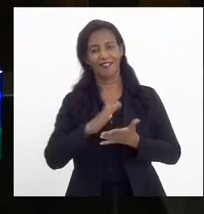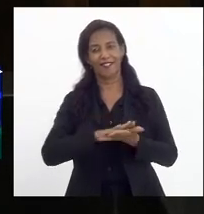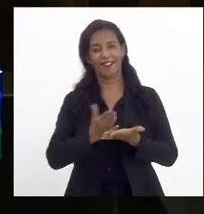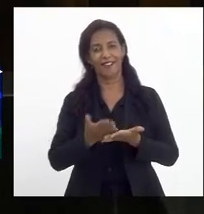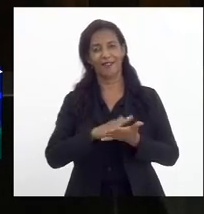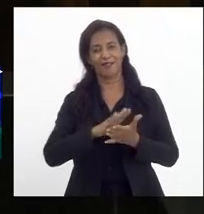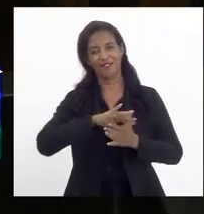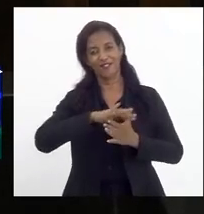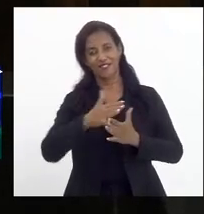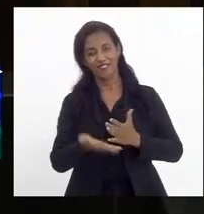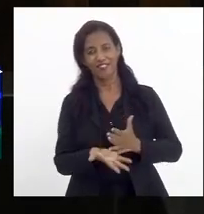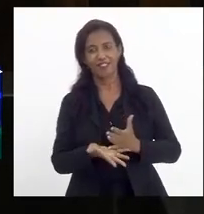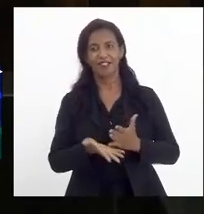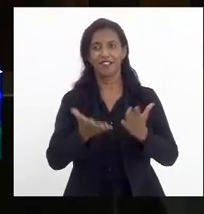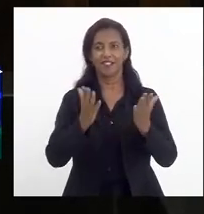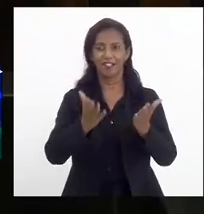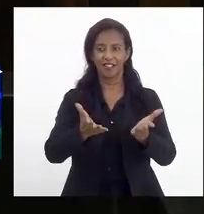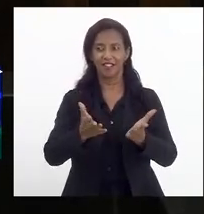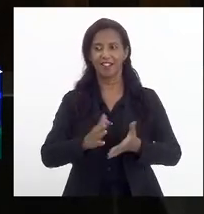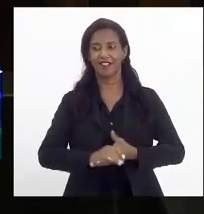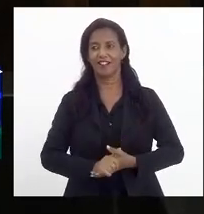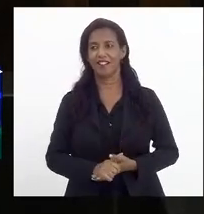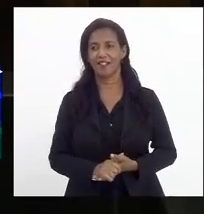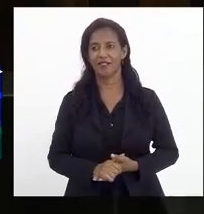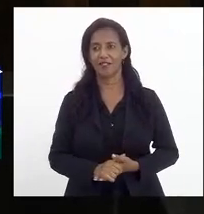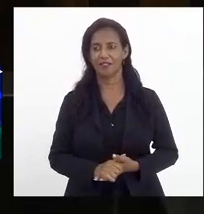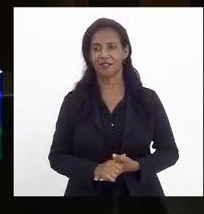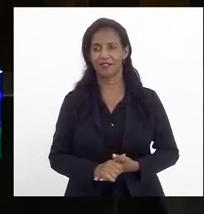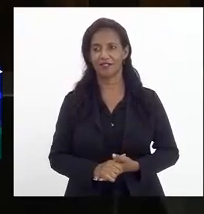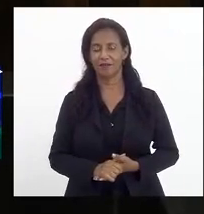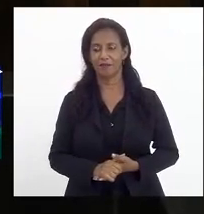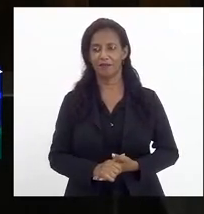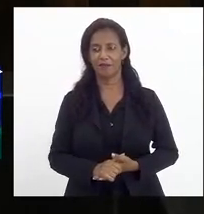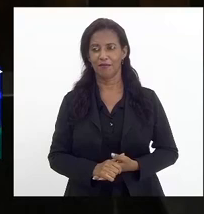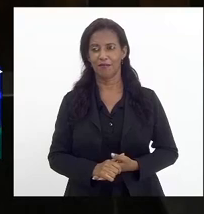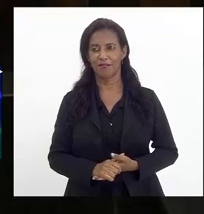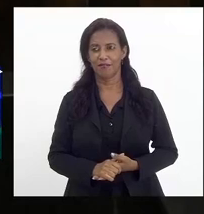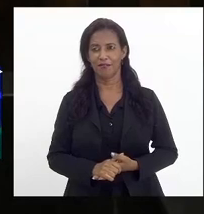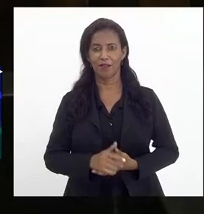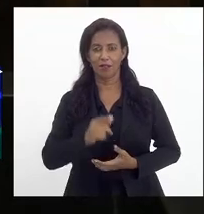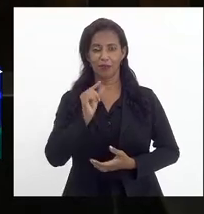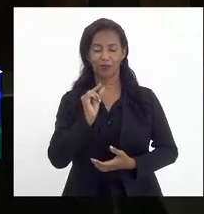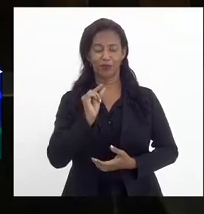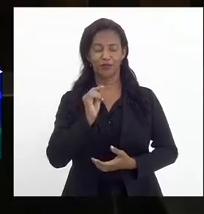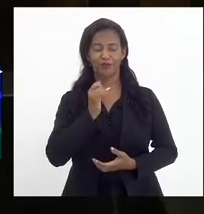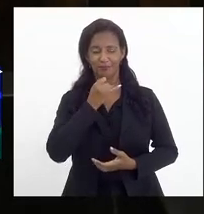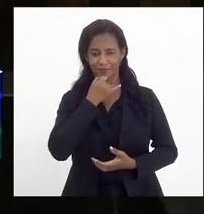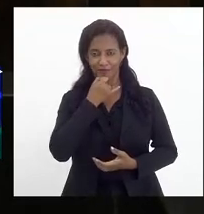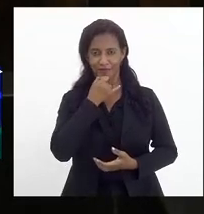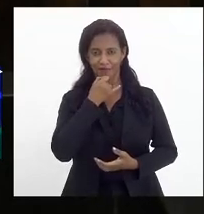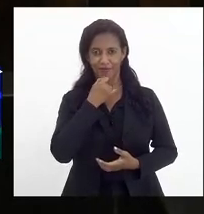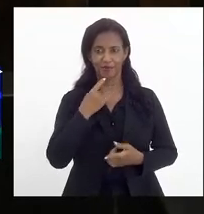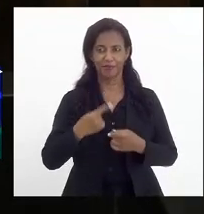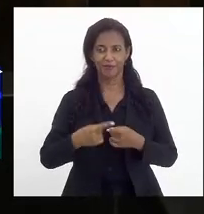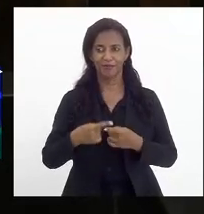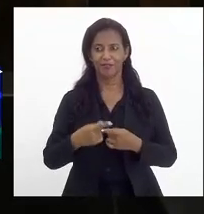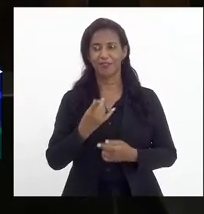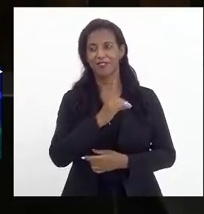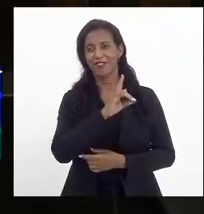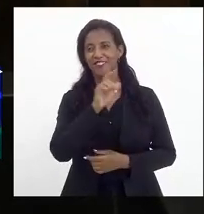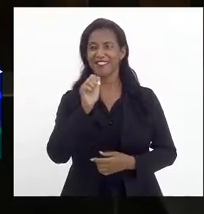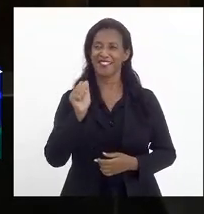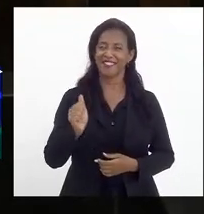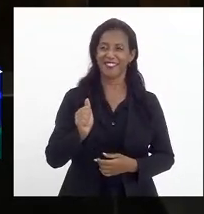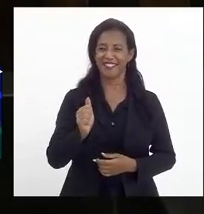de libras que deve estar um pouco decepcionada porque faz muitos dias